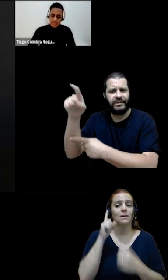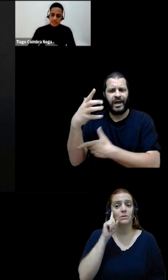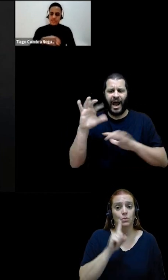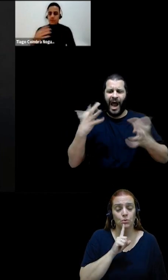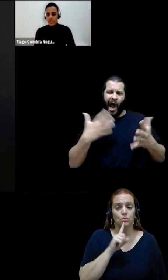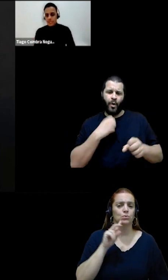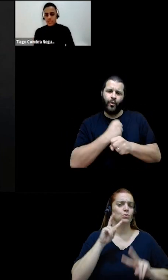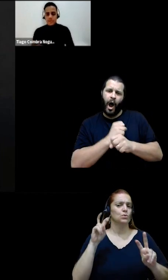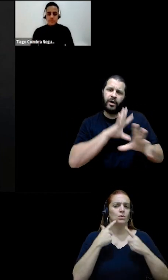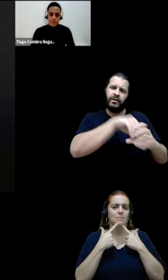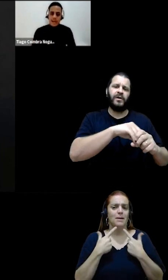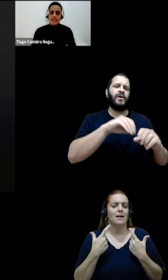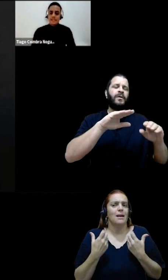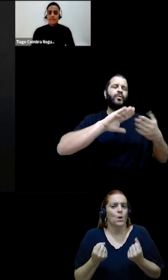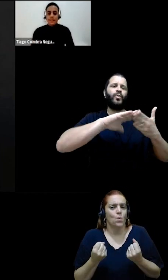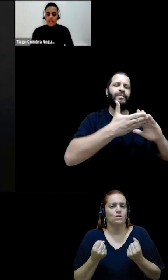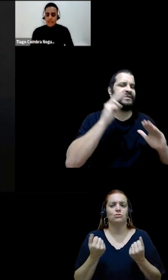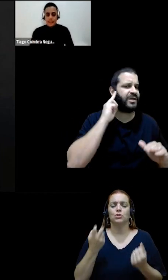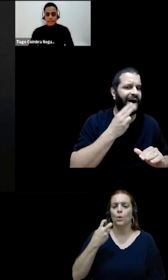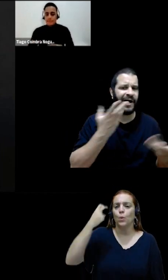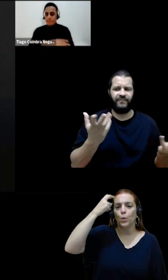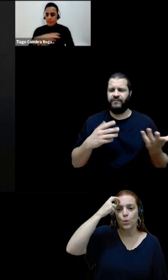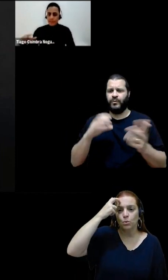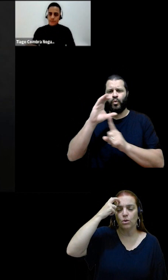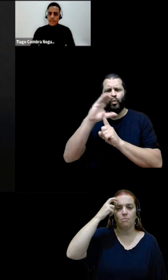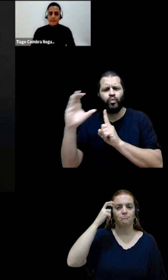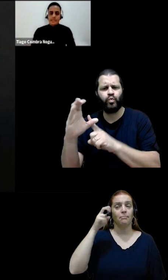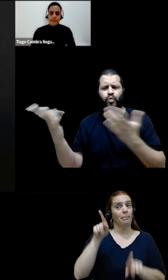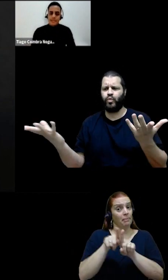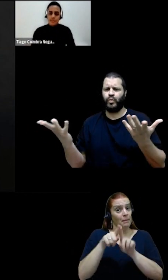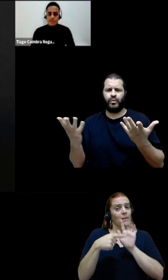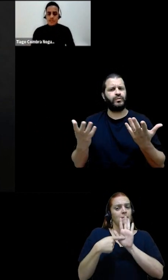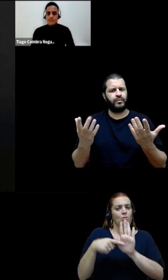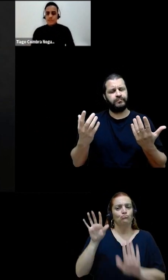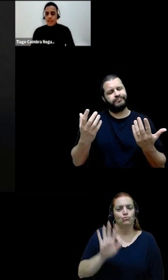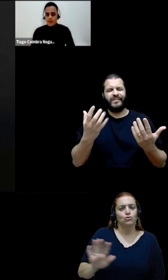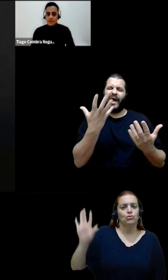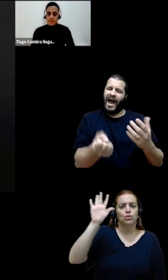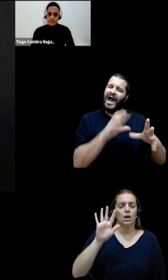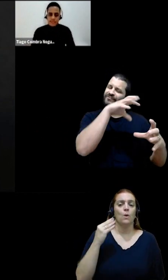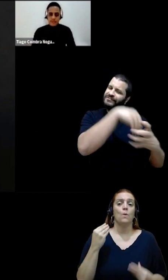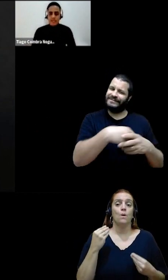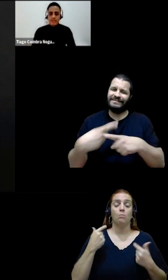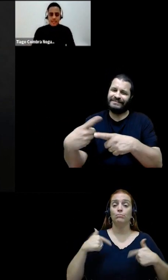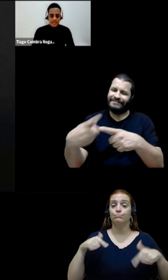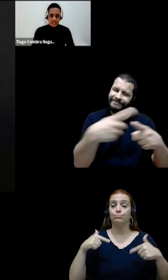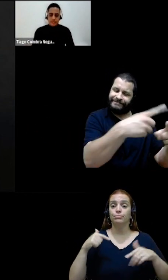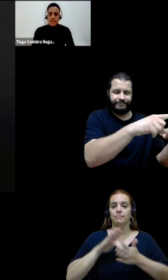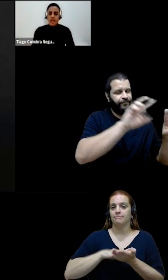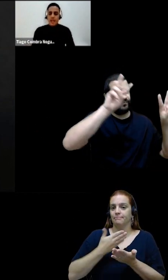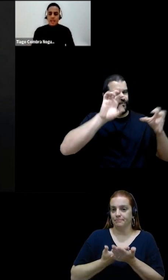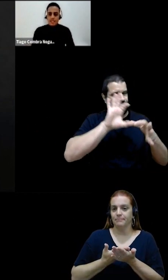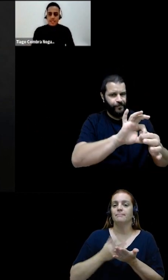questões linguísticas e culturais, e um panorama também sobre a situação geral, sobre a atuação e a